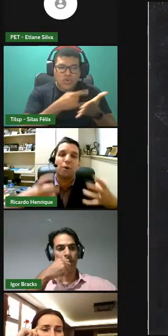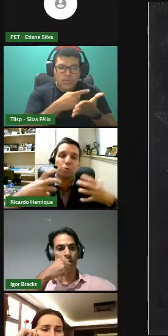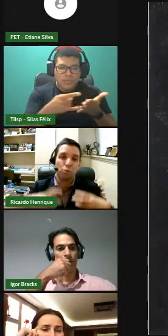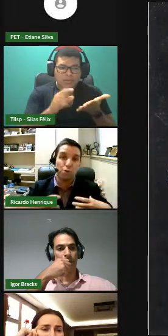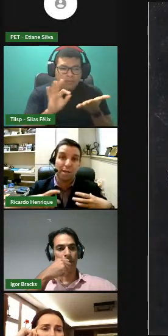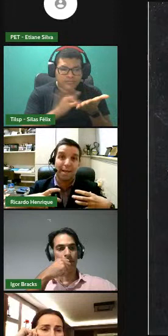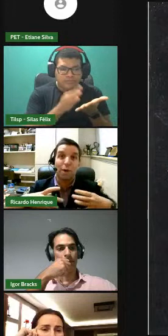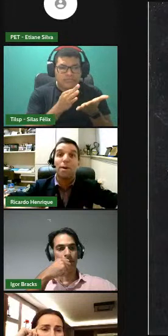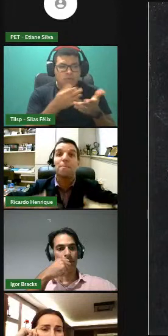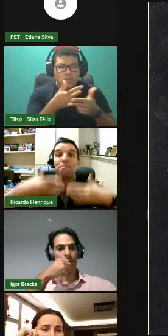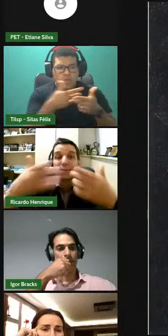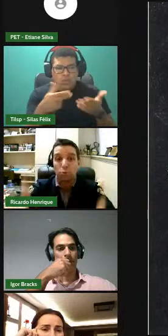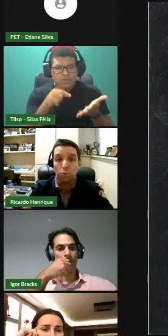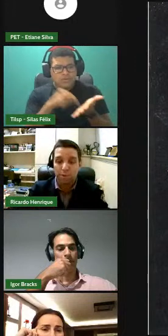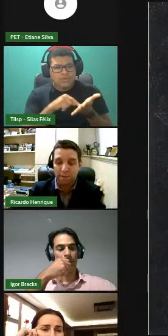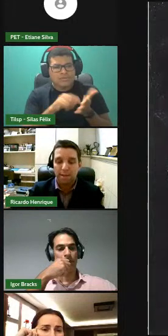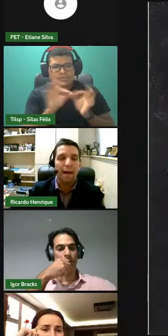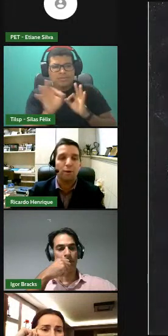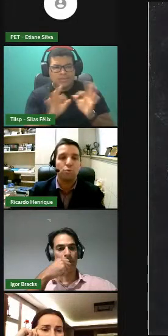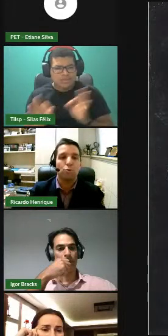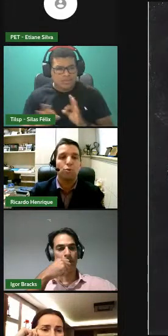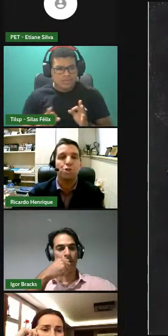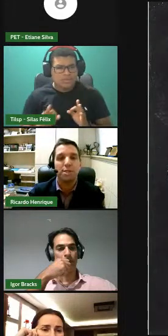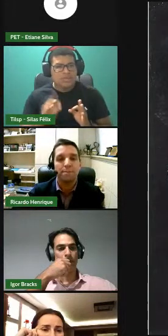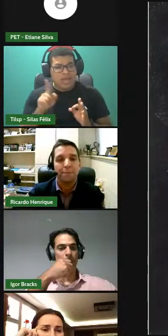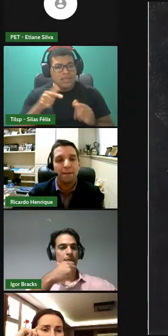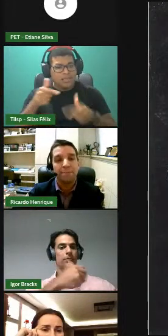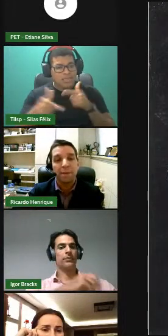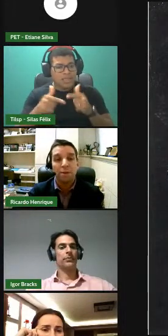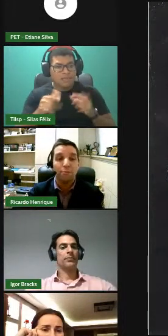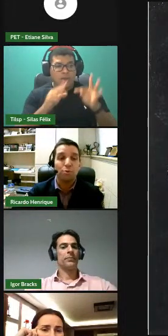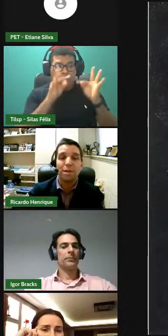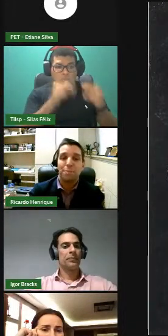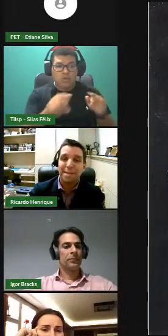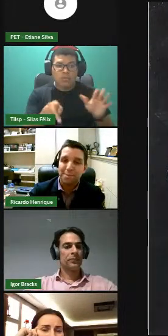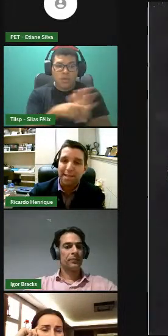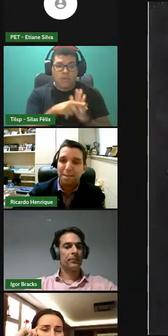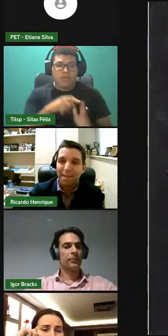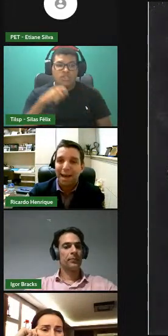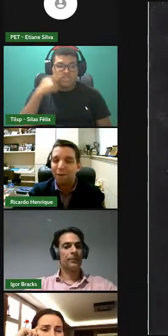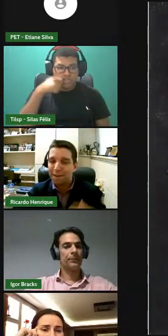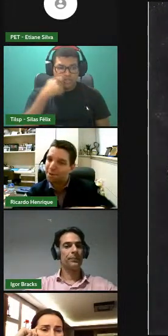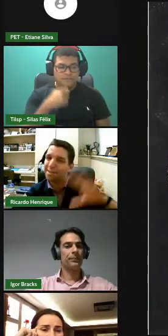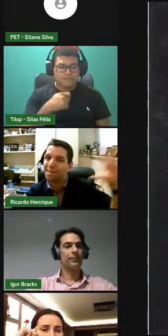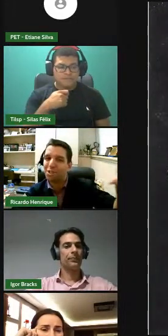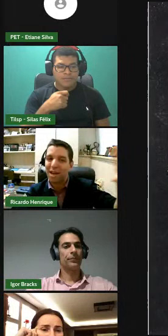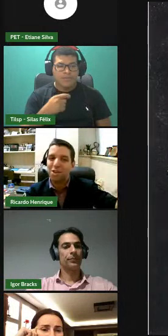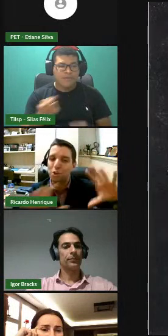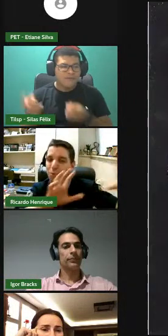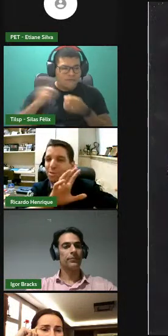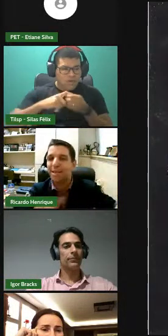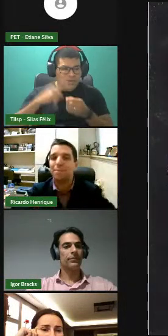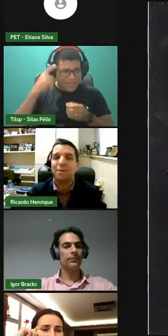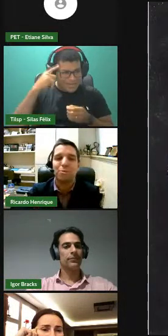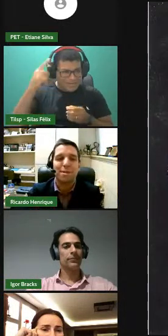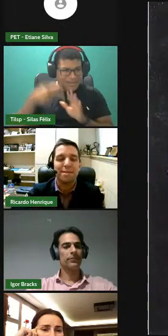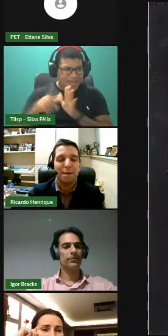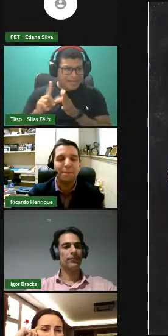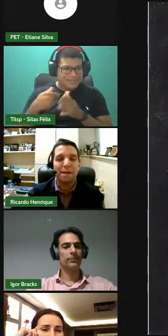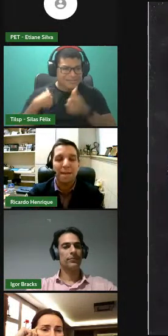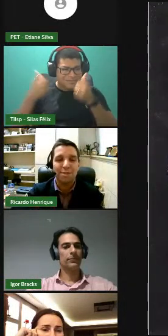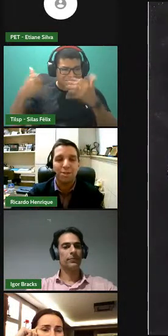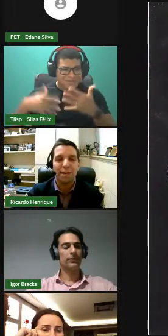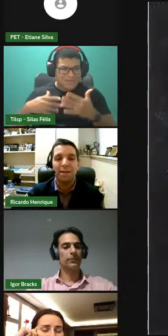trabalho da odontologia legal para toda a odontologia. Né? Voltando para a esfera criminal, lembrando até da charge que eu mostrei ali para